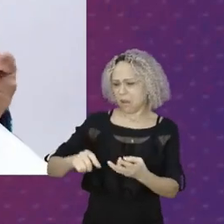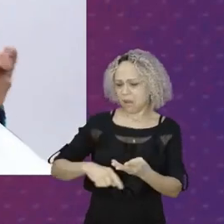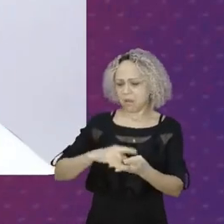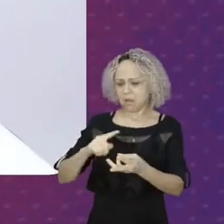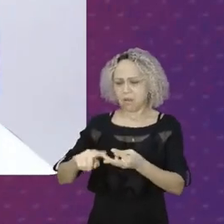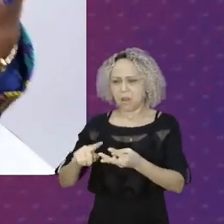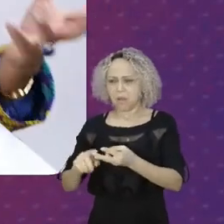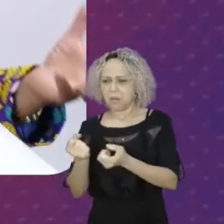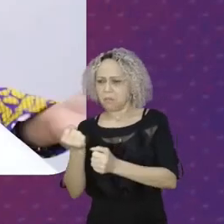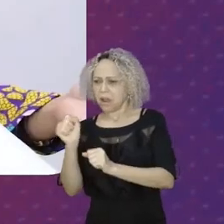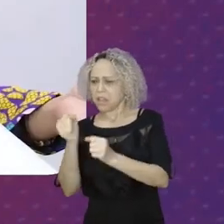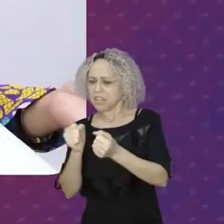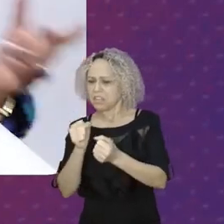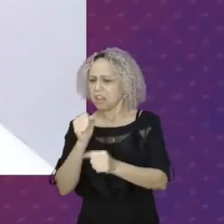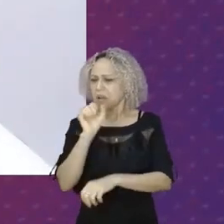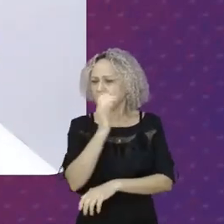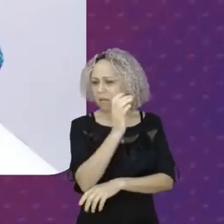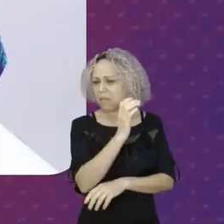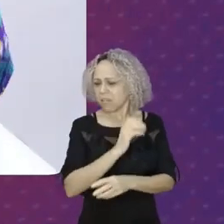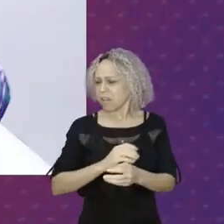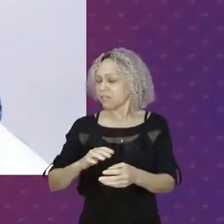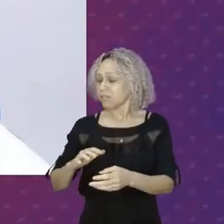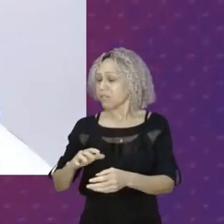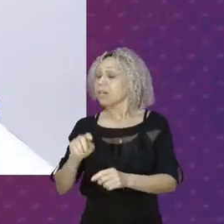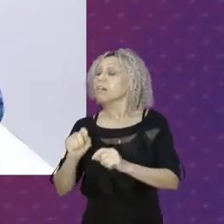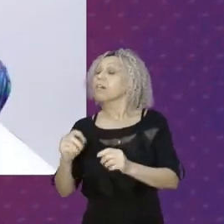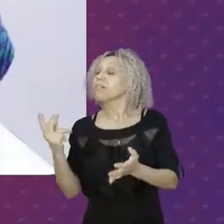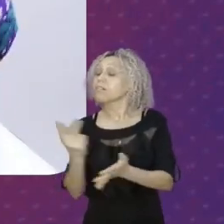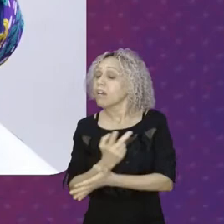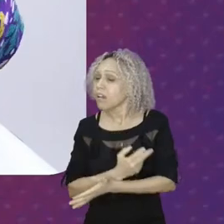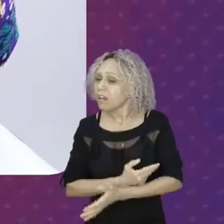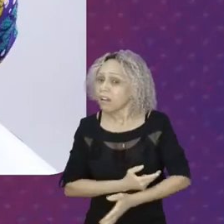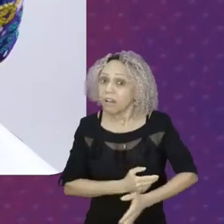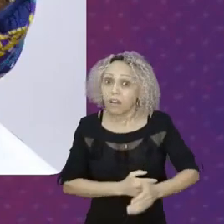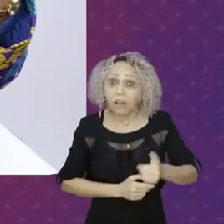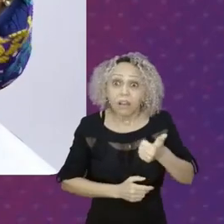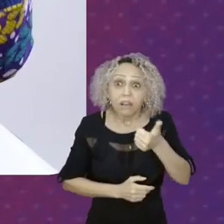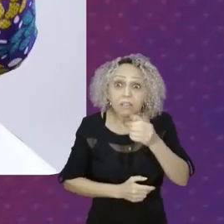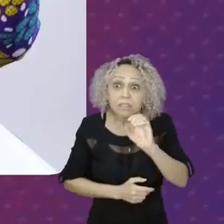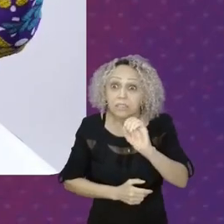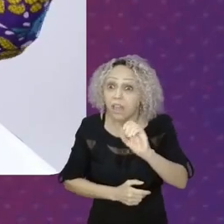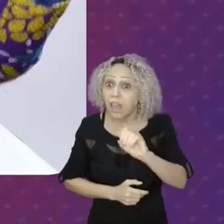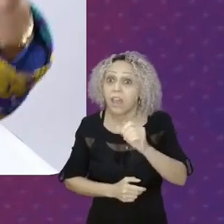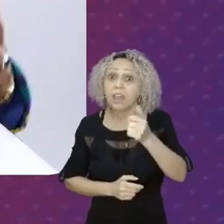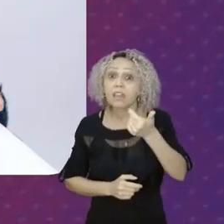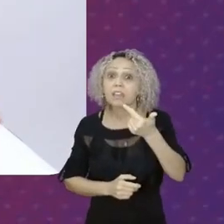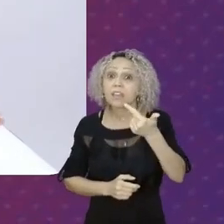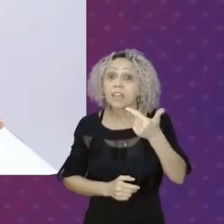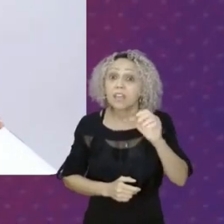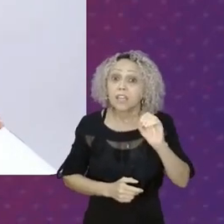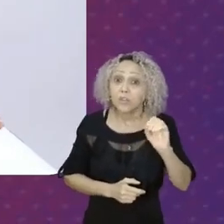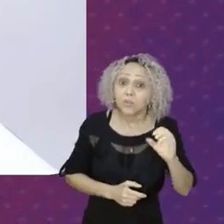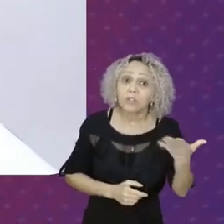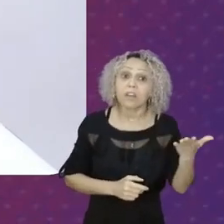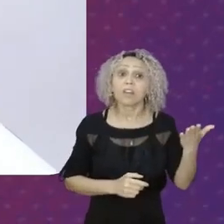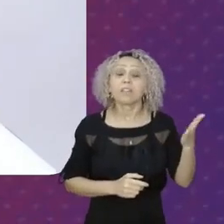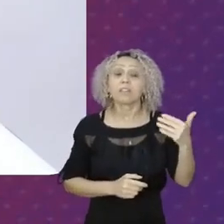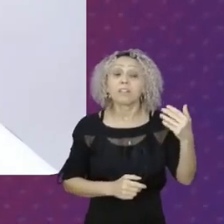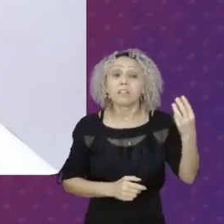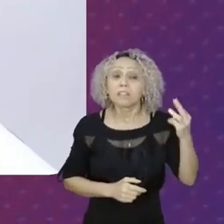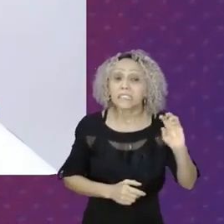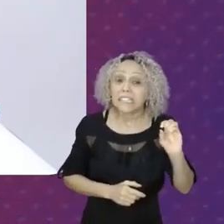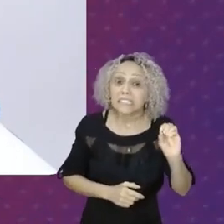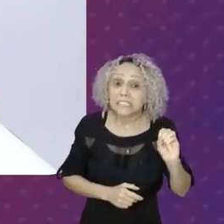maçã, foram resgatados, não foi 1 ou 2, 100, 200, 300 trabalhadores,